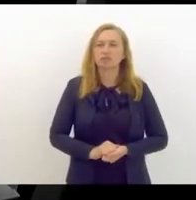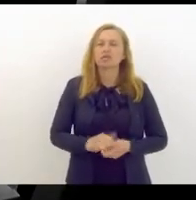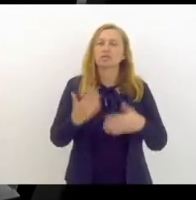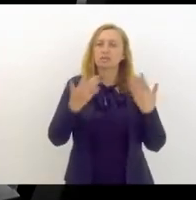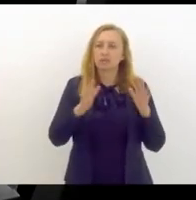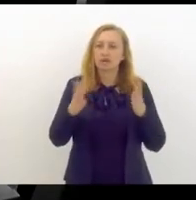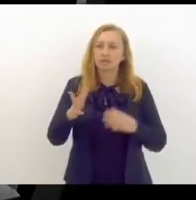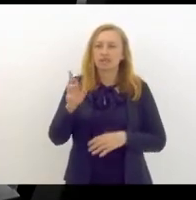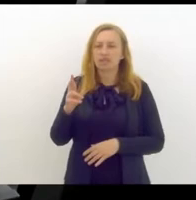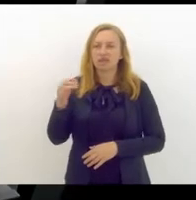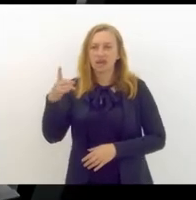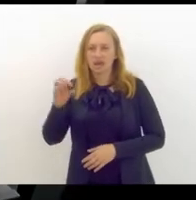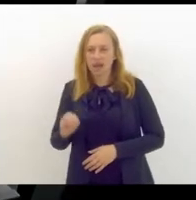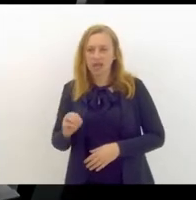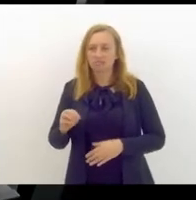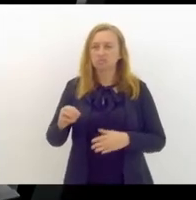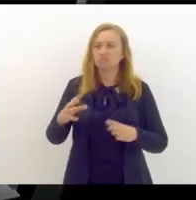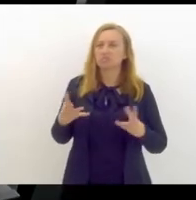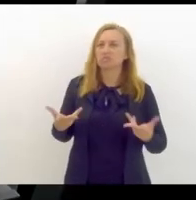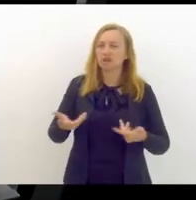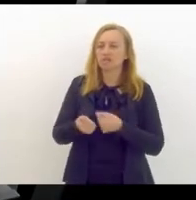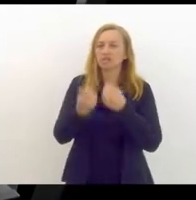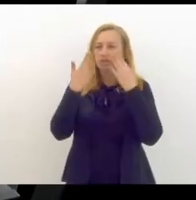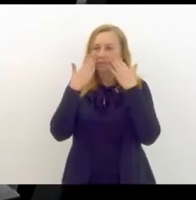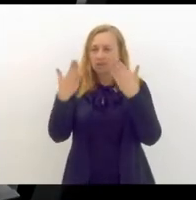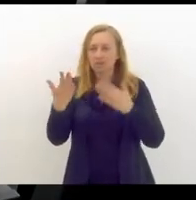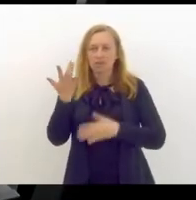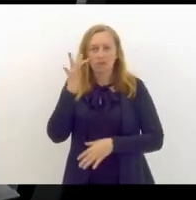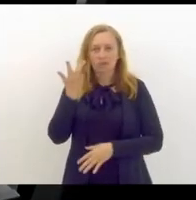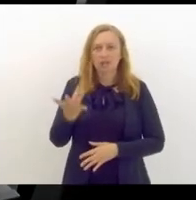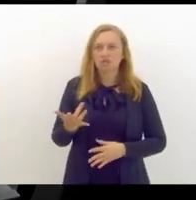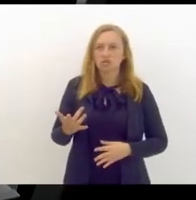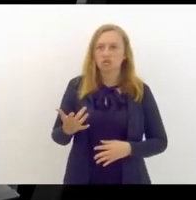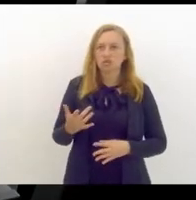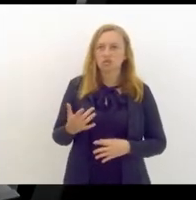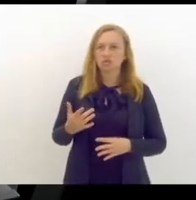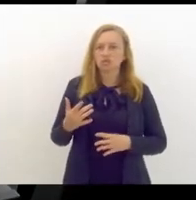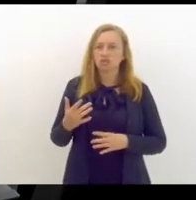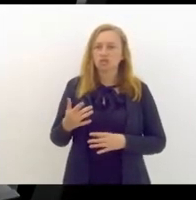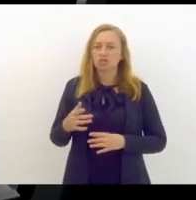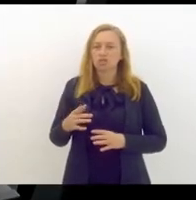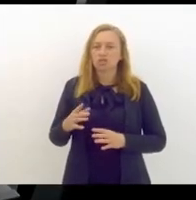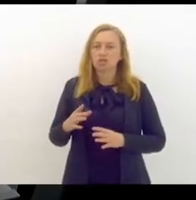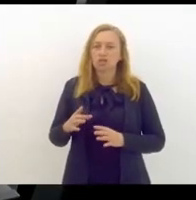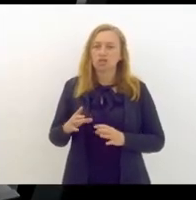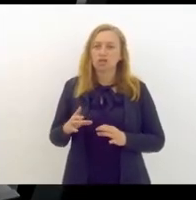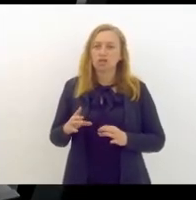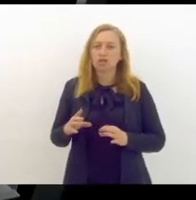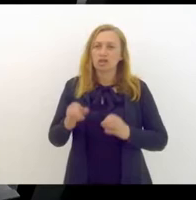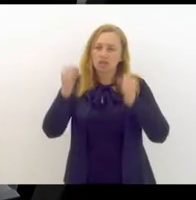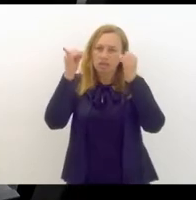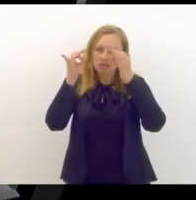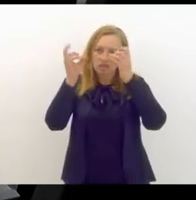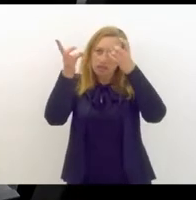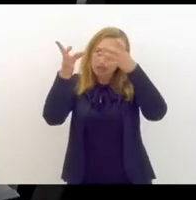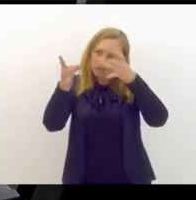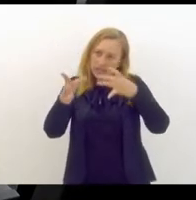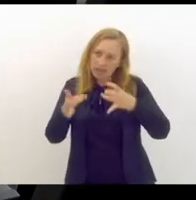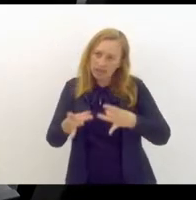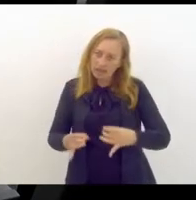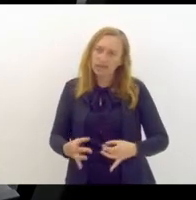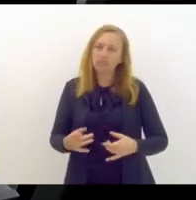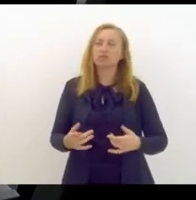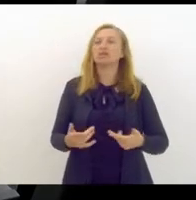Parabéns, Ricardo, pela brilhante apresentação. Eu acho que elucidou muitas dúvidas, né, que foram trazidas para